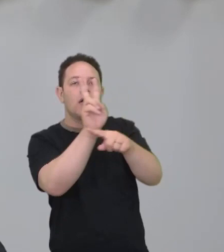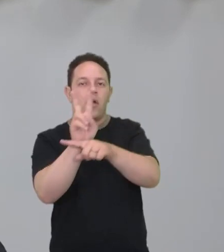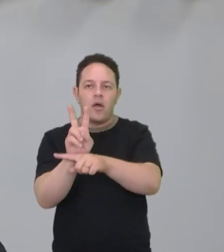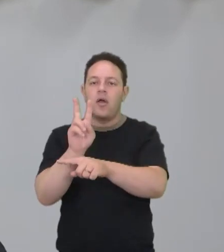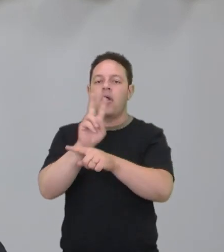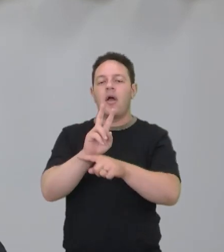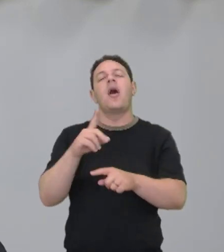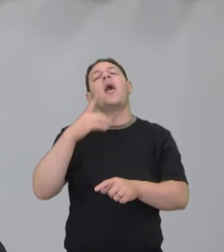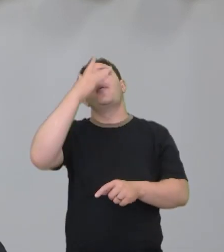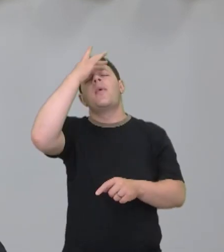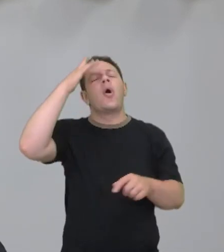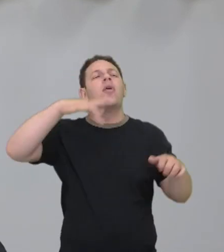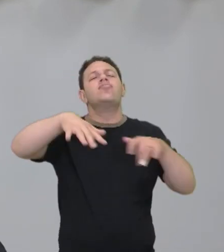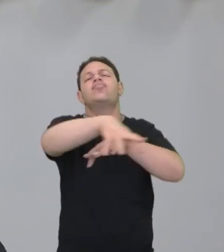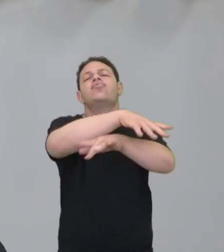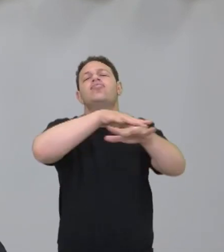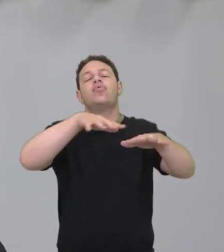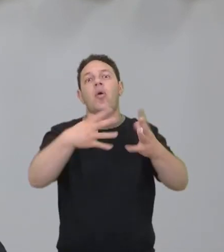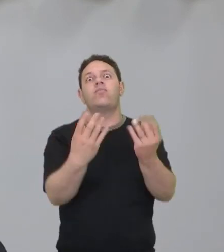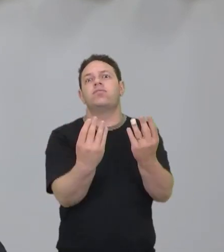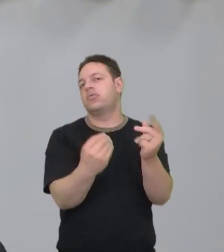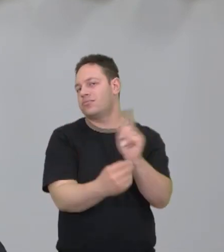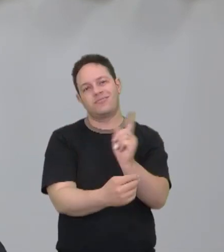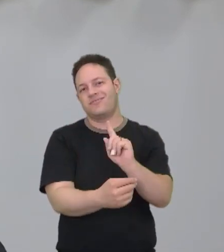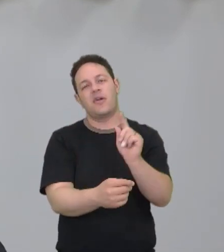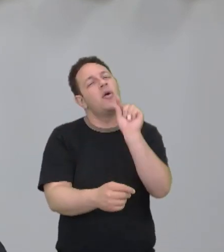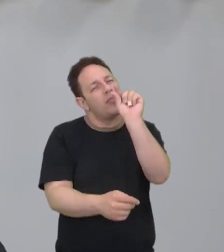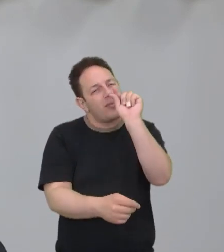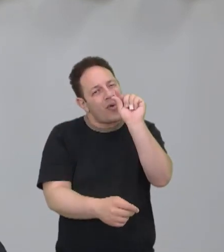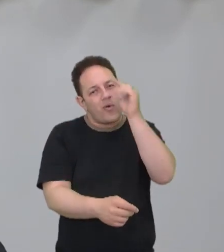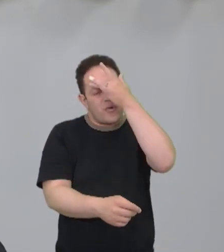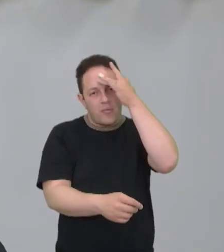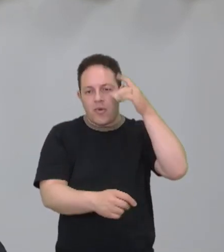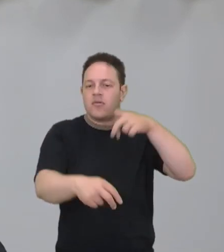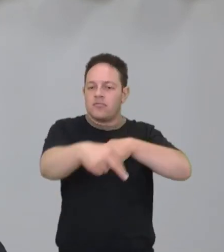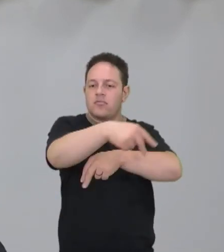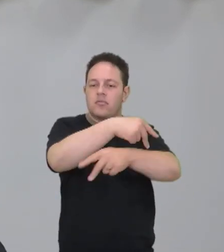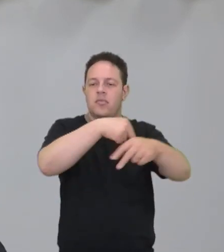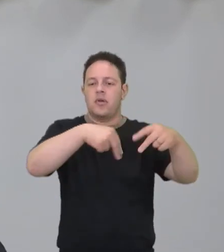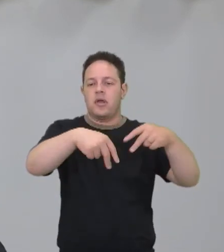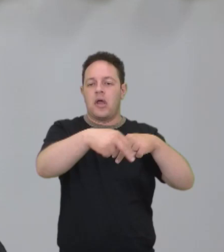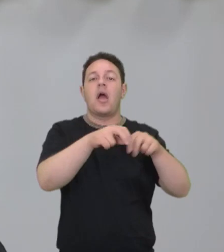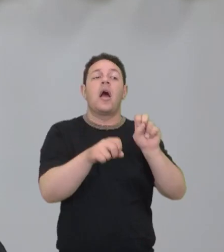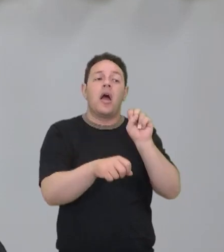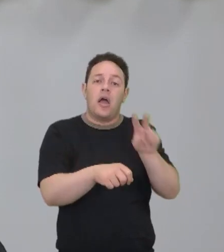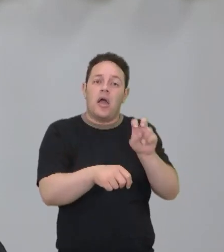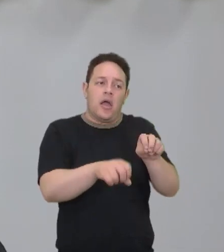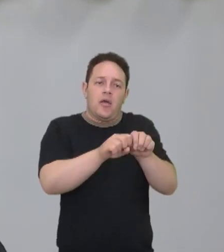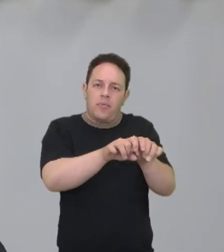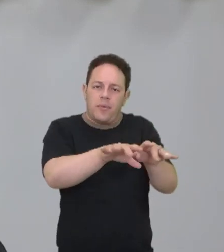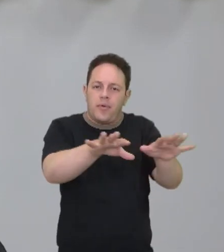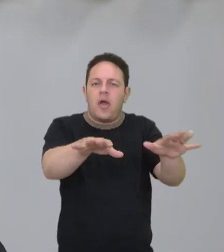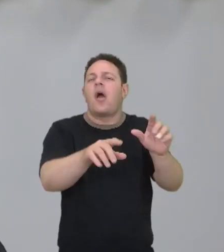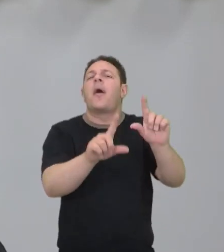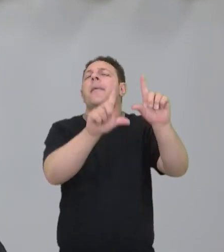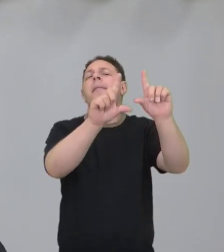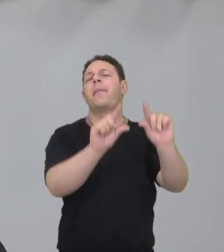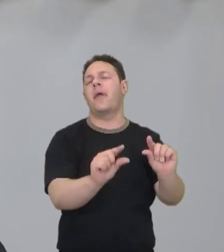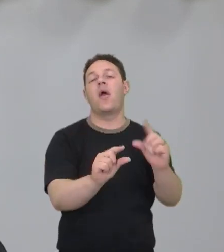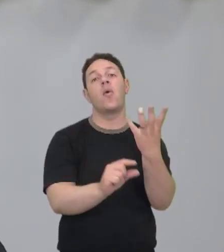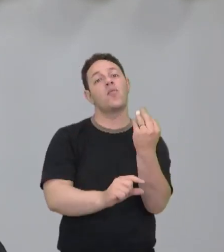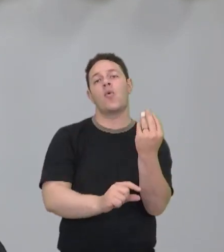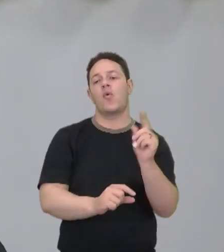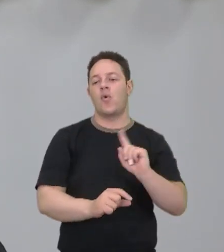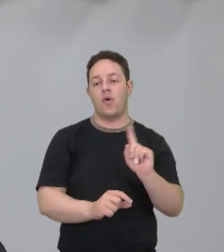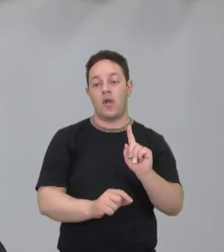muito menor de pessoas ali transitando, então, nessas unidades. Então, a contaminação que se tem também é muito menor do